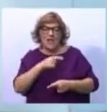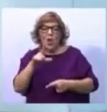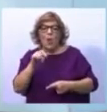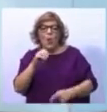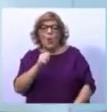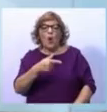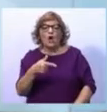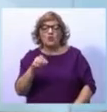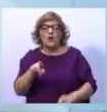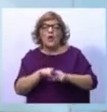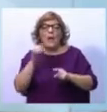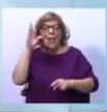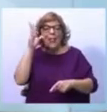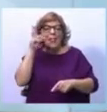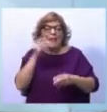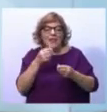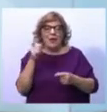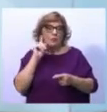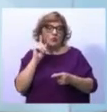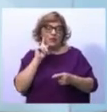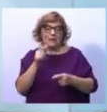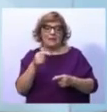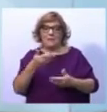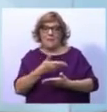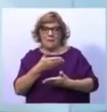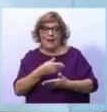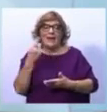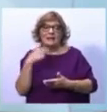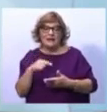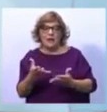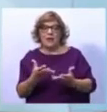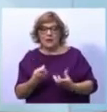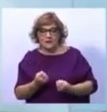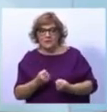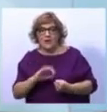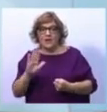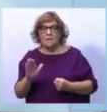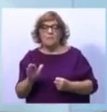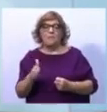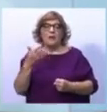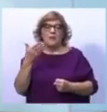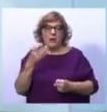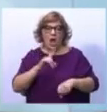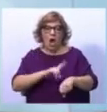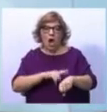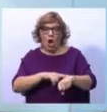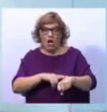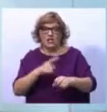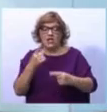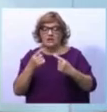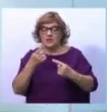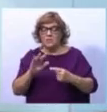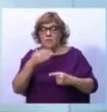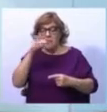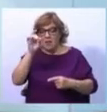muito importante também para os bebés. Muito importante também para os bebés. E é este colostro que estes bebés vão receber nas primeiras horas e nos